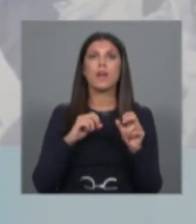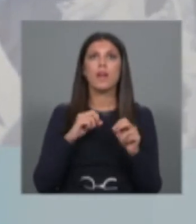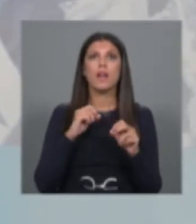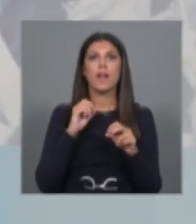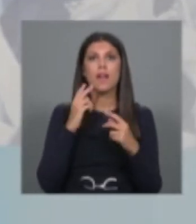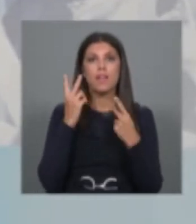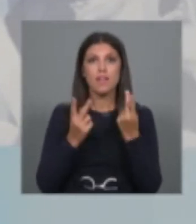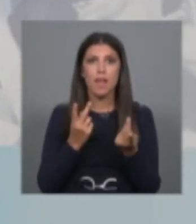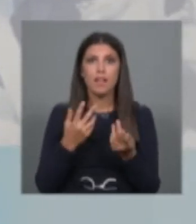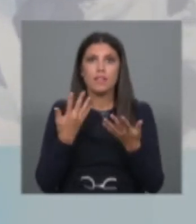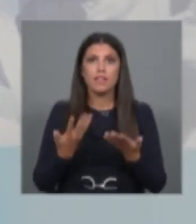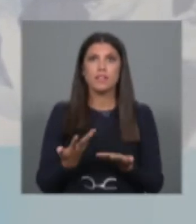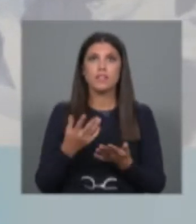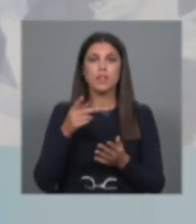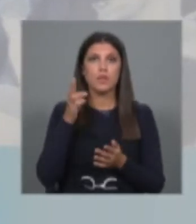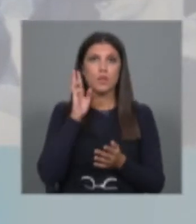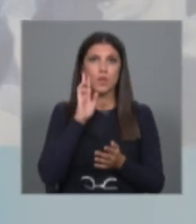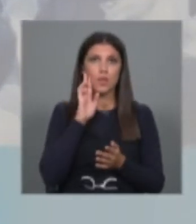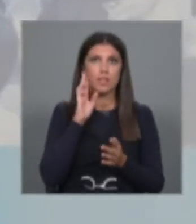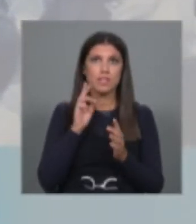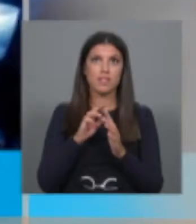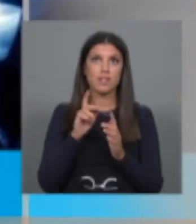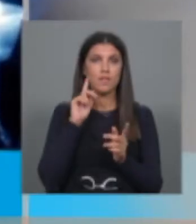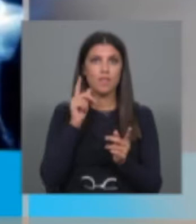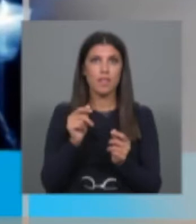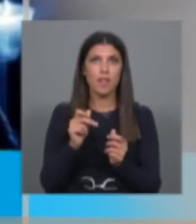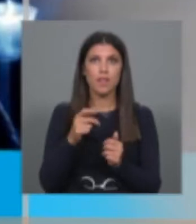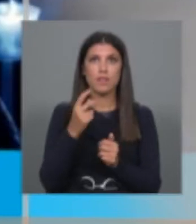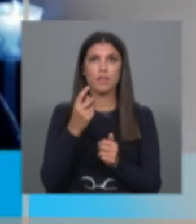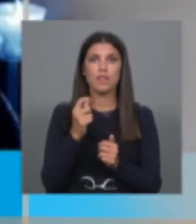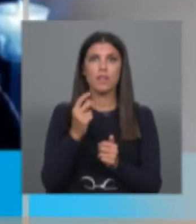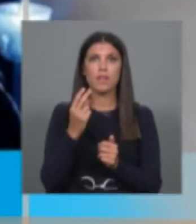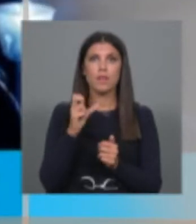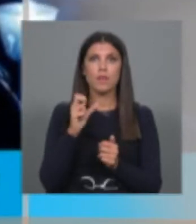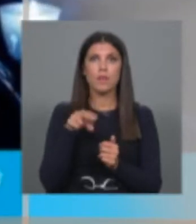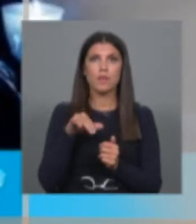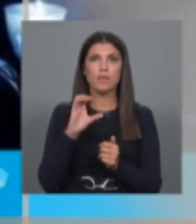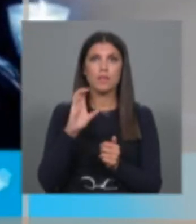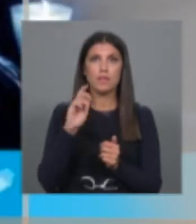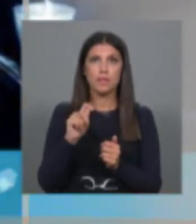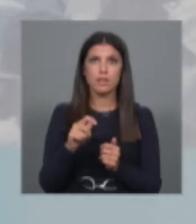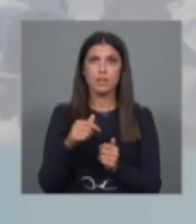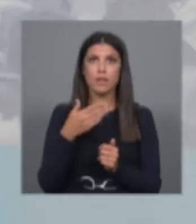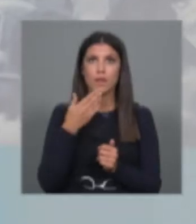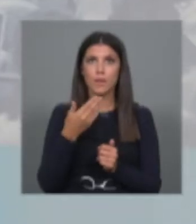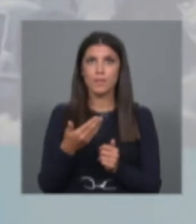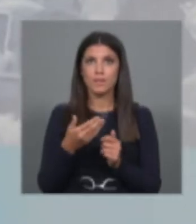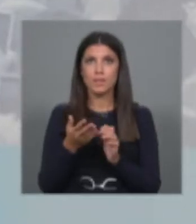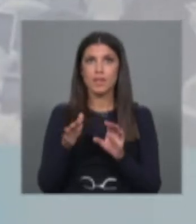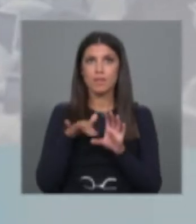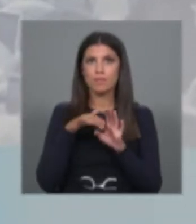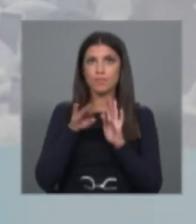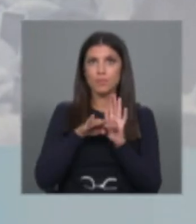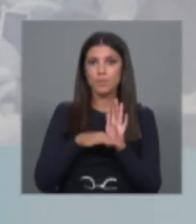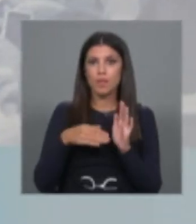Renascença, Eunice Lourenço. Boa tarde, Eunice. Obrigado por estar aqui no programa Eclésia. A atualidade